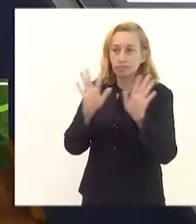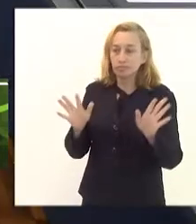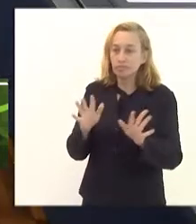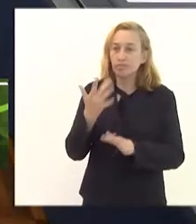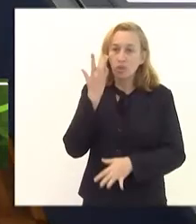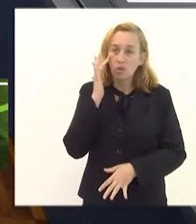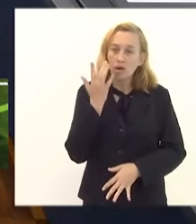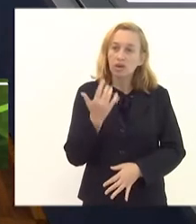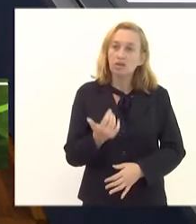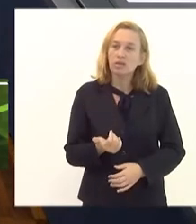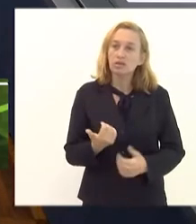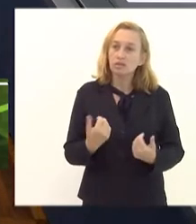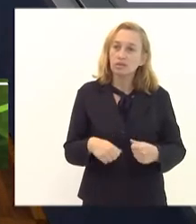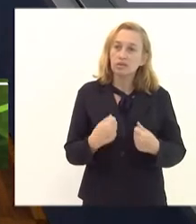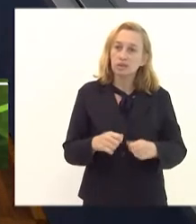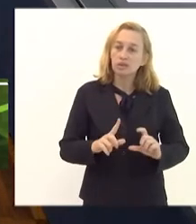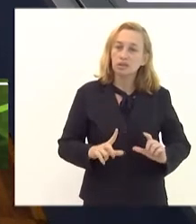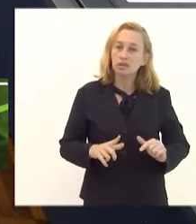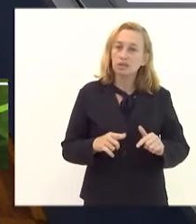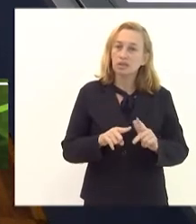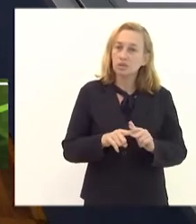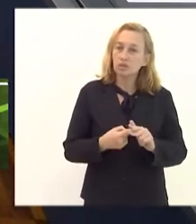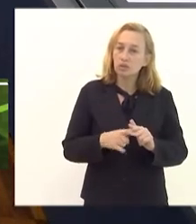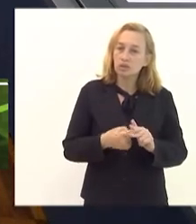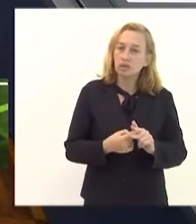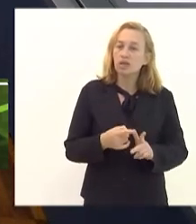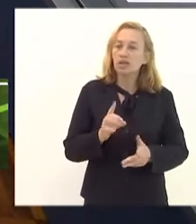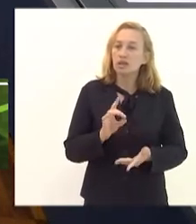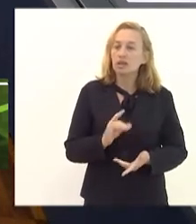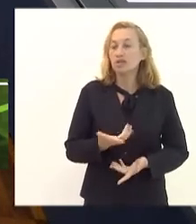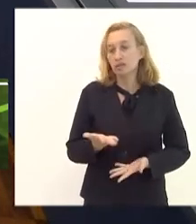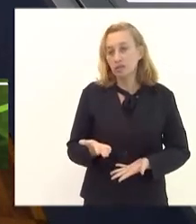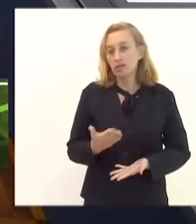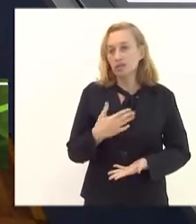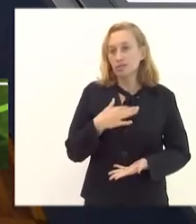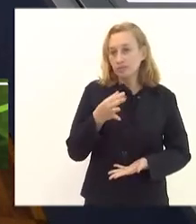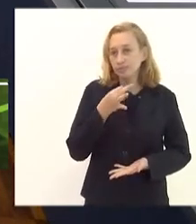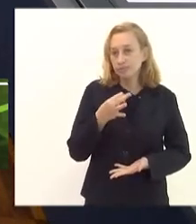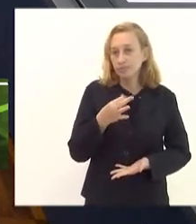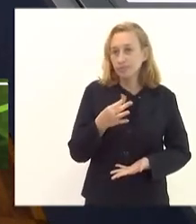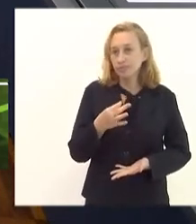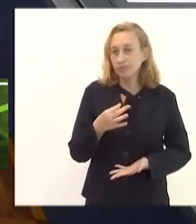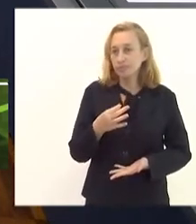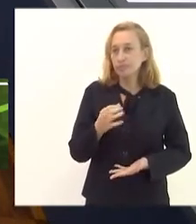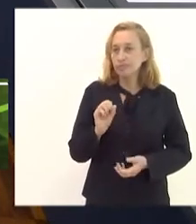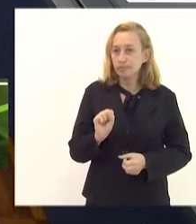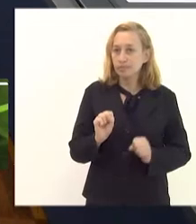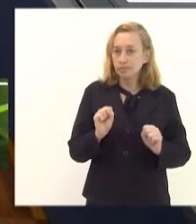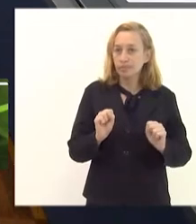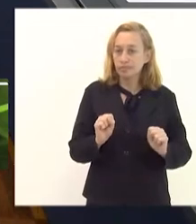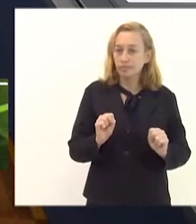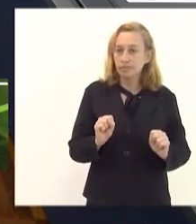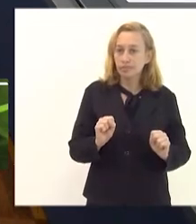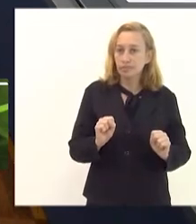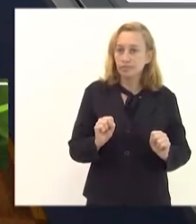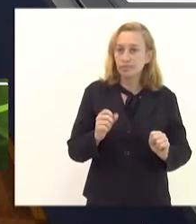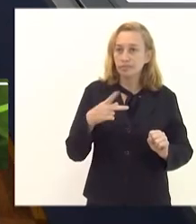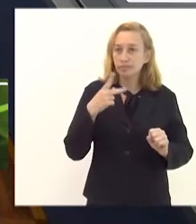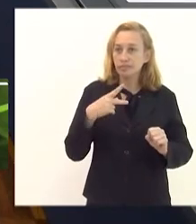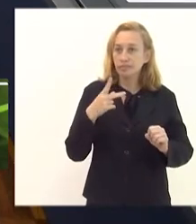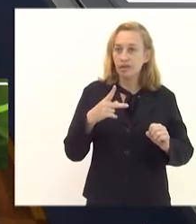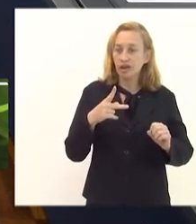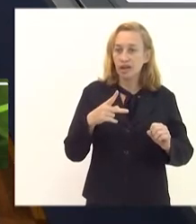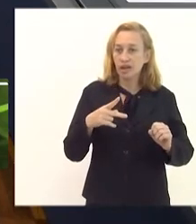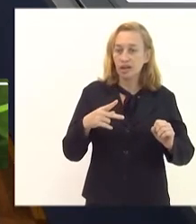devem serem atualizados. Esse aqui é o Dá para fazer um congresso só pelo tema chuva. Mas